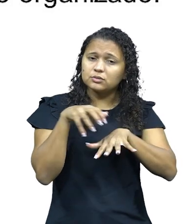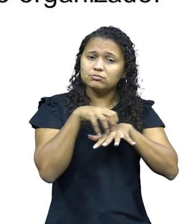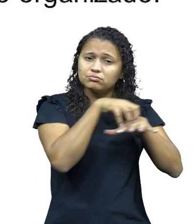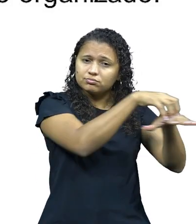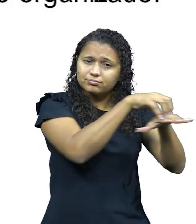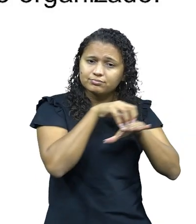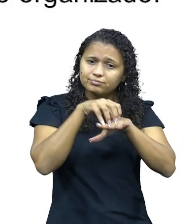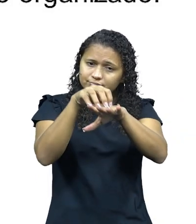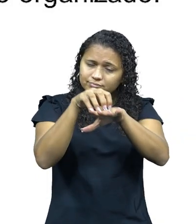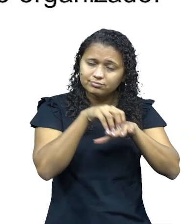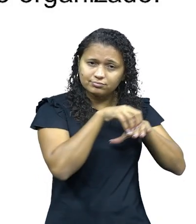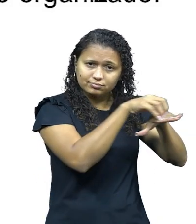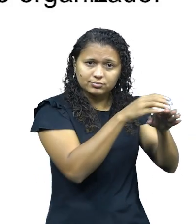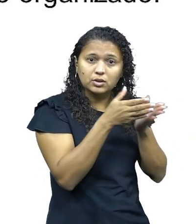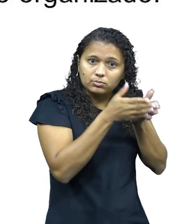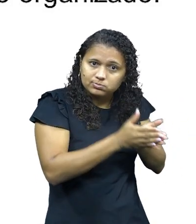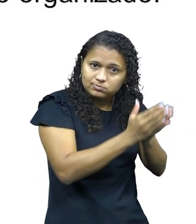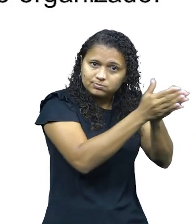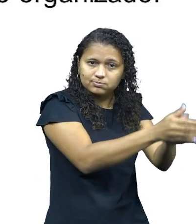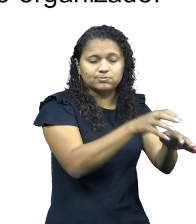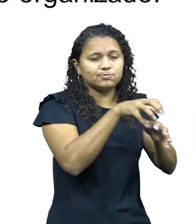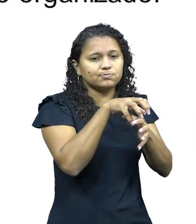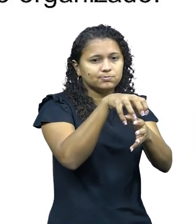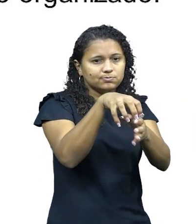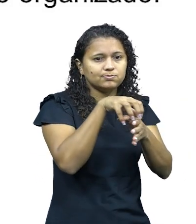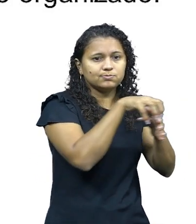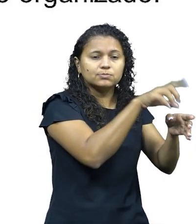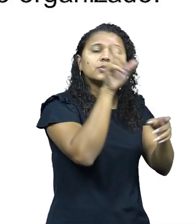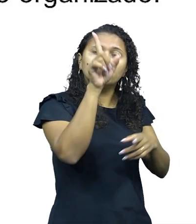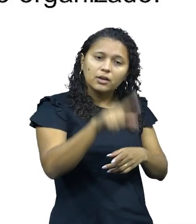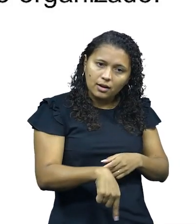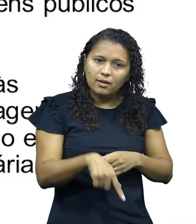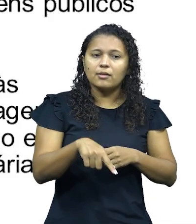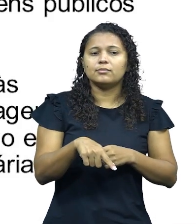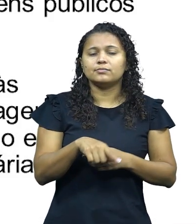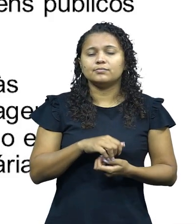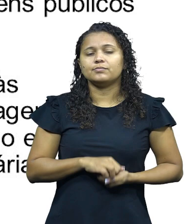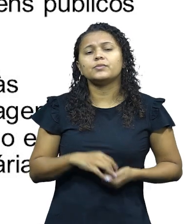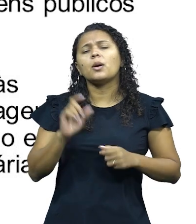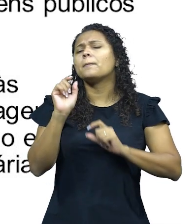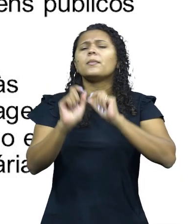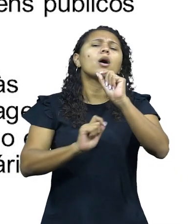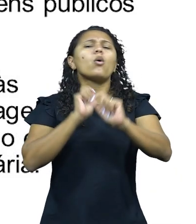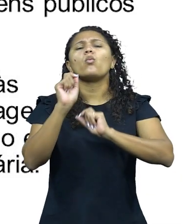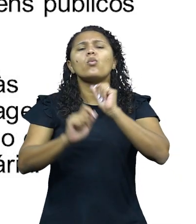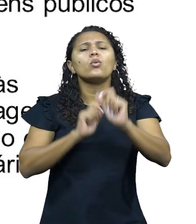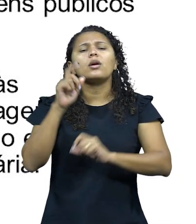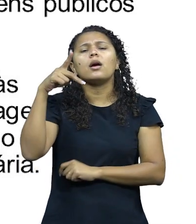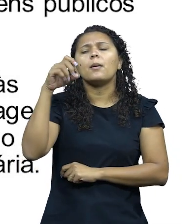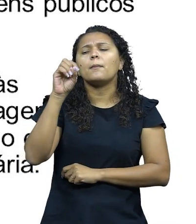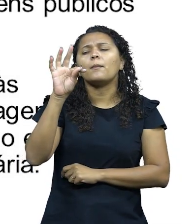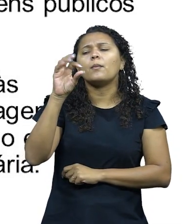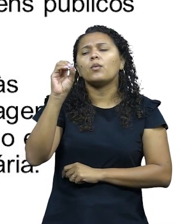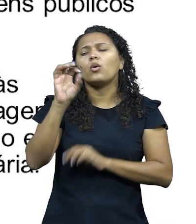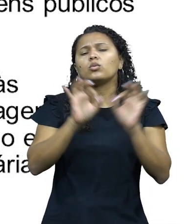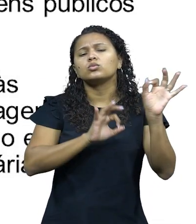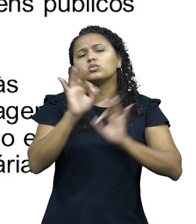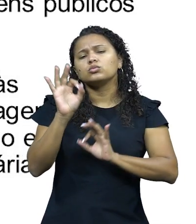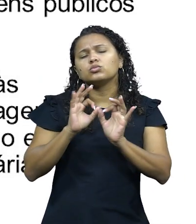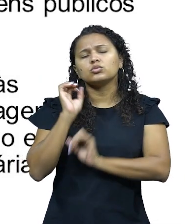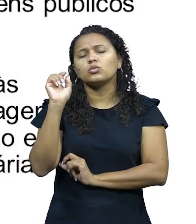destinadas ao transporte aquaviário. Isso é uma operação portuária. E o que é um porto